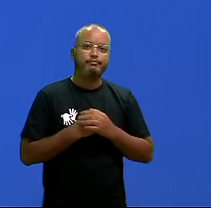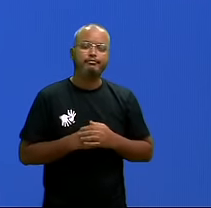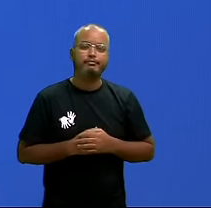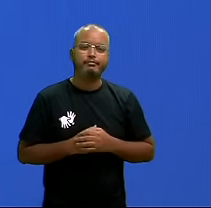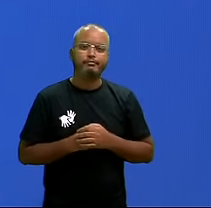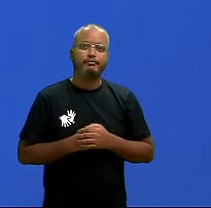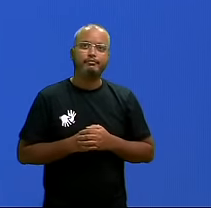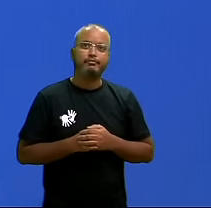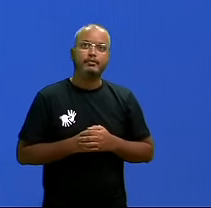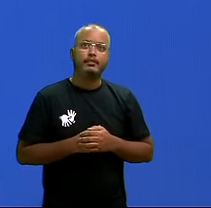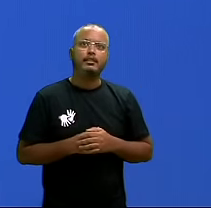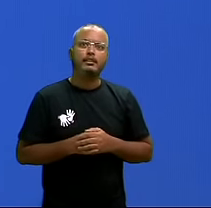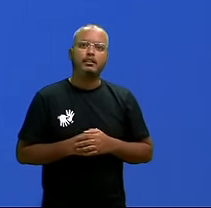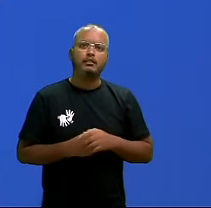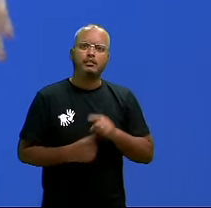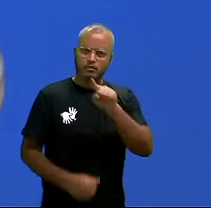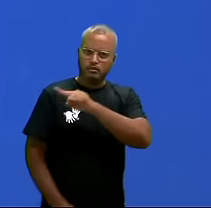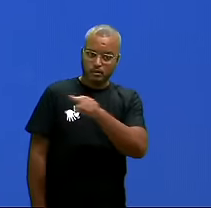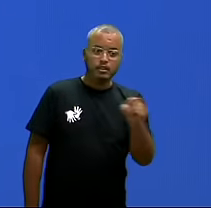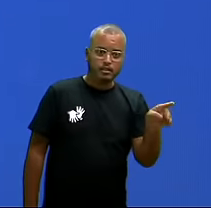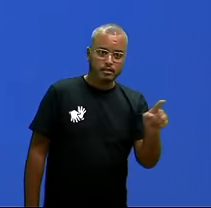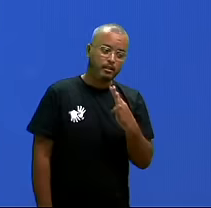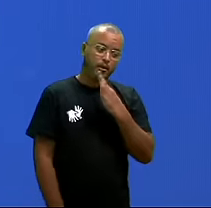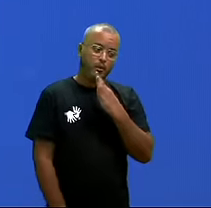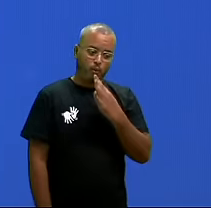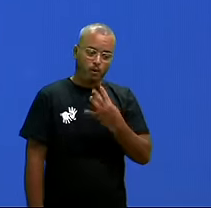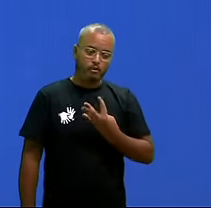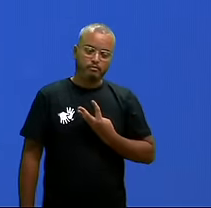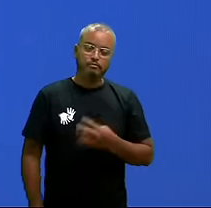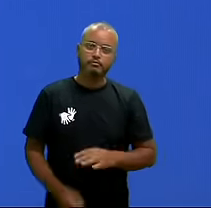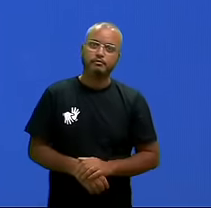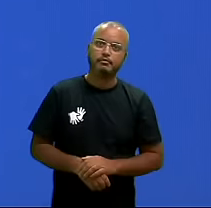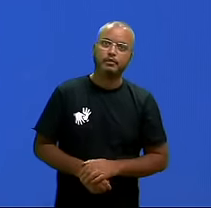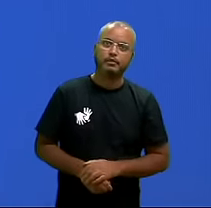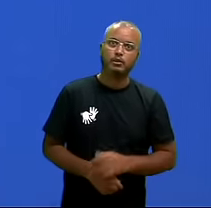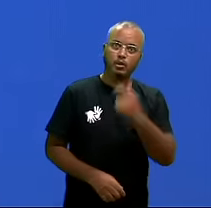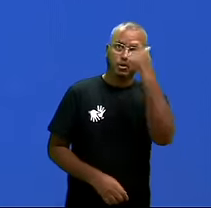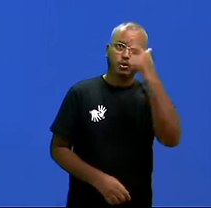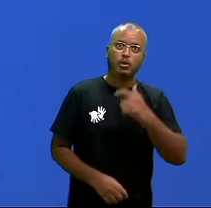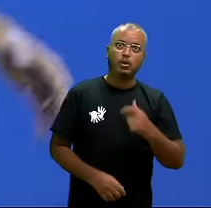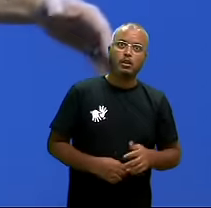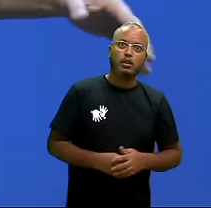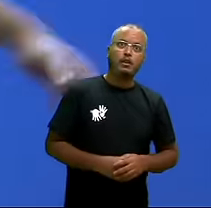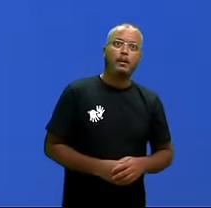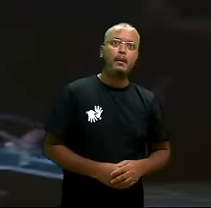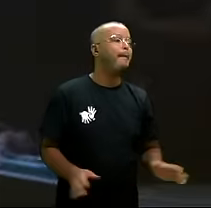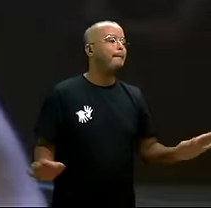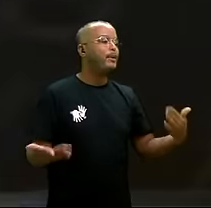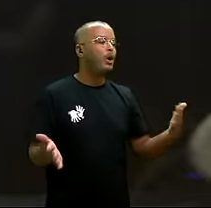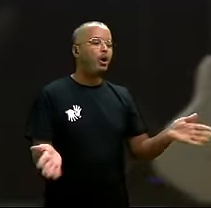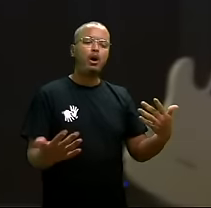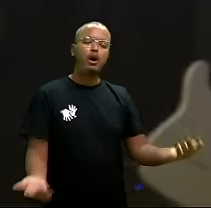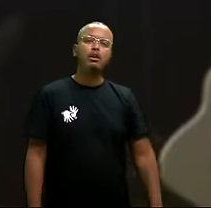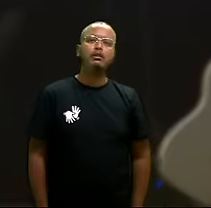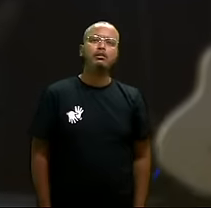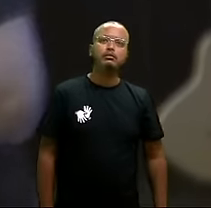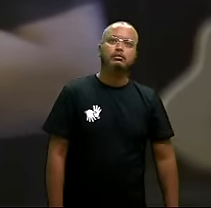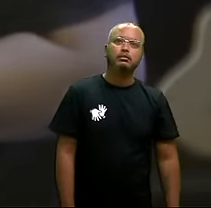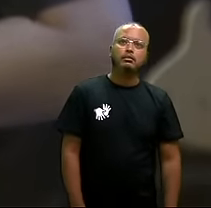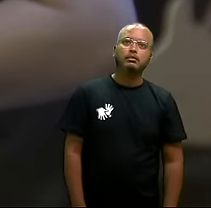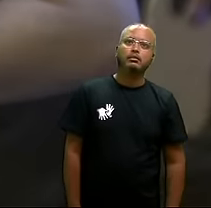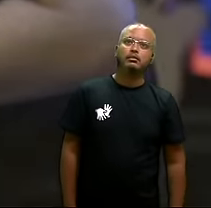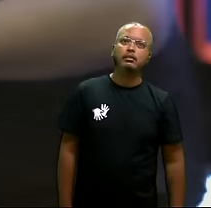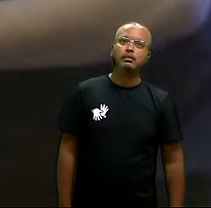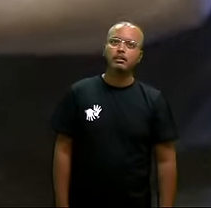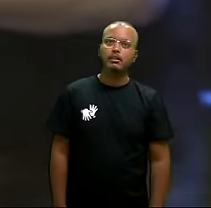Se é, ó, fala a verdade, vocês me conhecem, os pastores que me conhecem. Se sou eu, como é que eu faço, Marco? Eu já chego na caverna como? Bora parar de palhaçada! Tu é